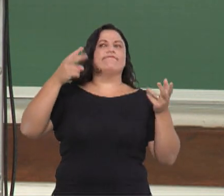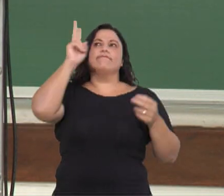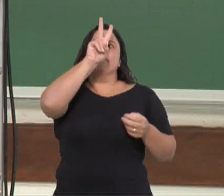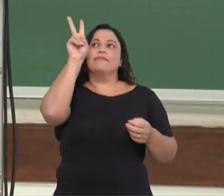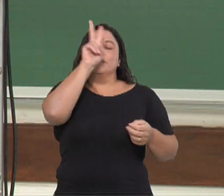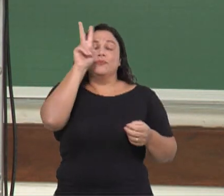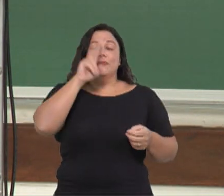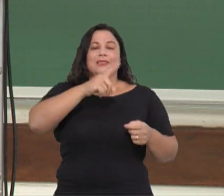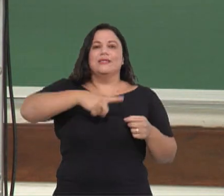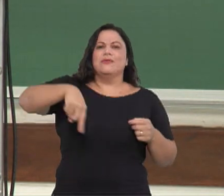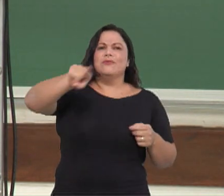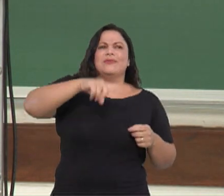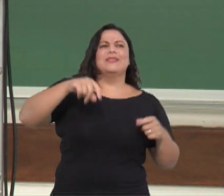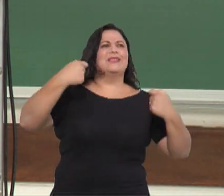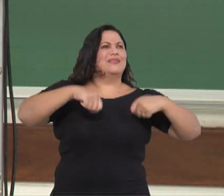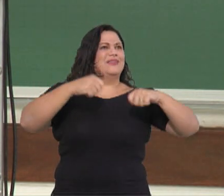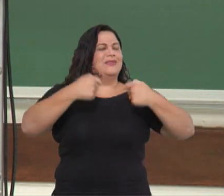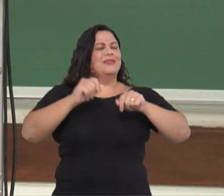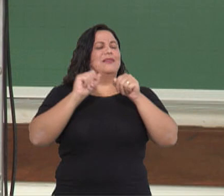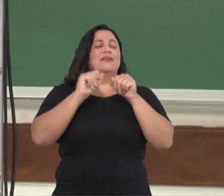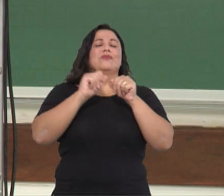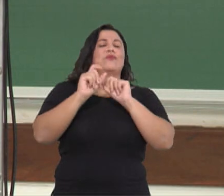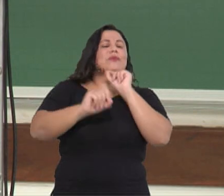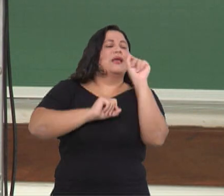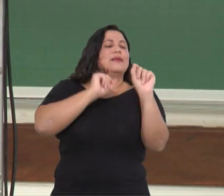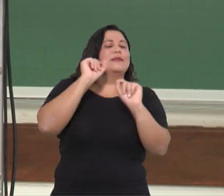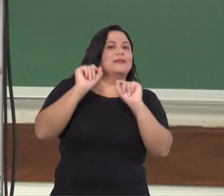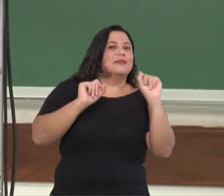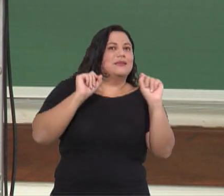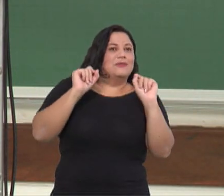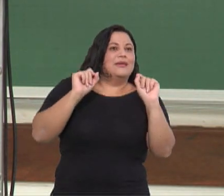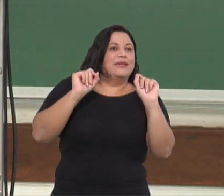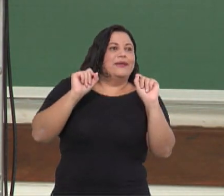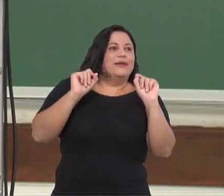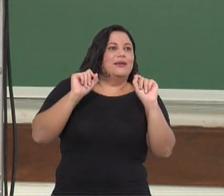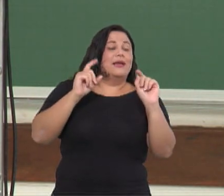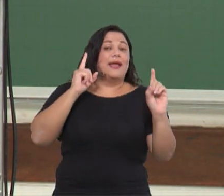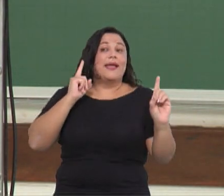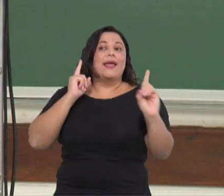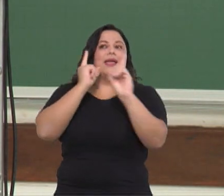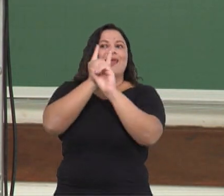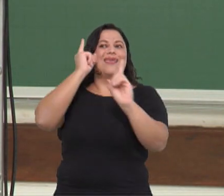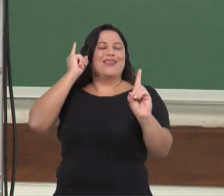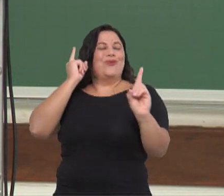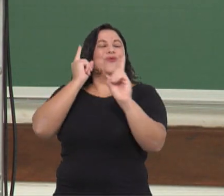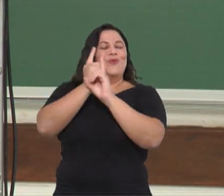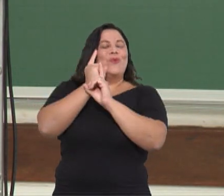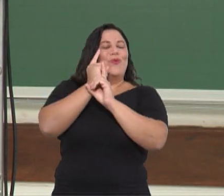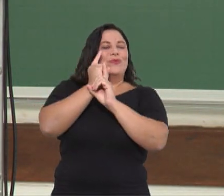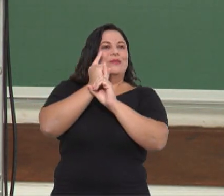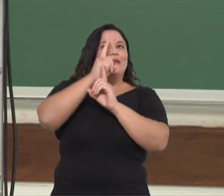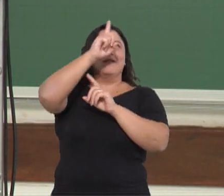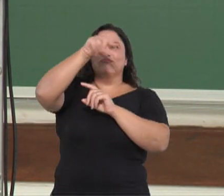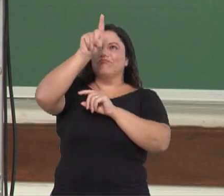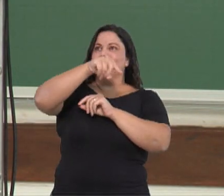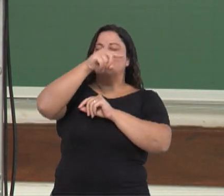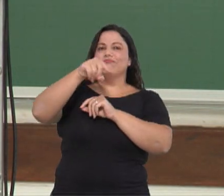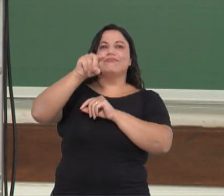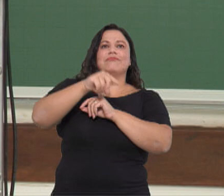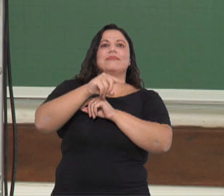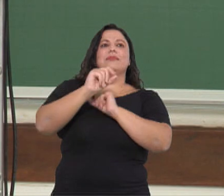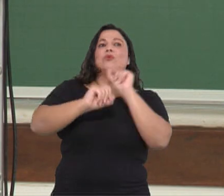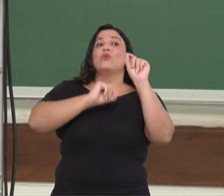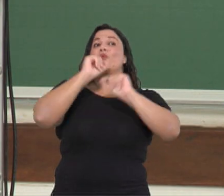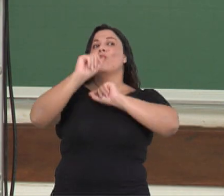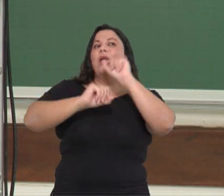vocês precisam fazer, o que vocês precisam fazer? Encontrar ali nas suas alternativas